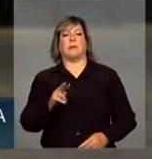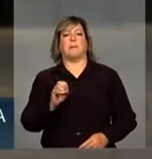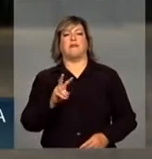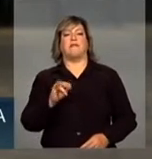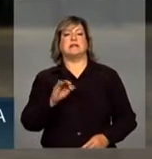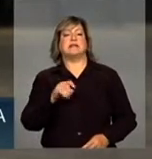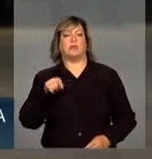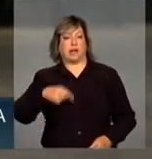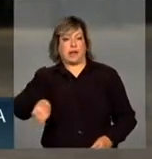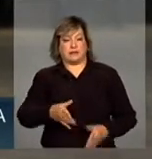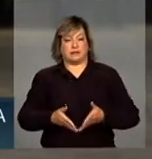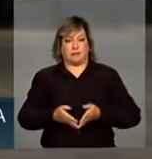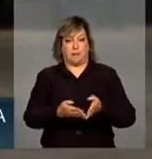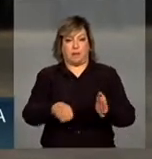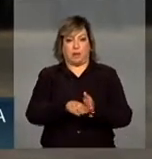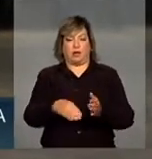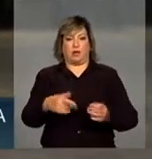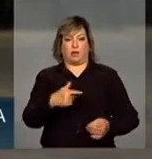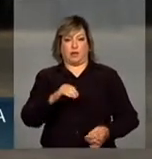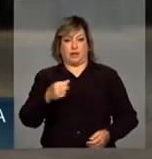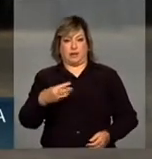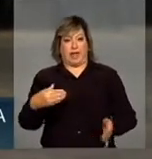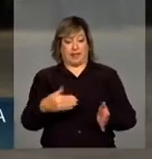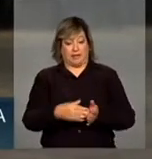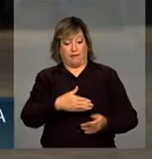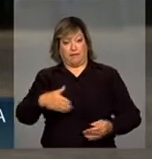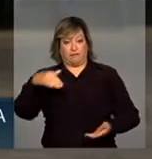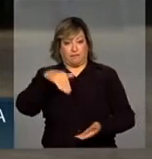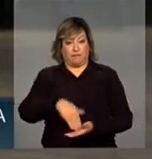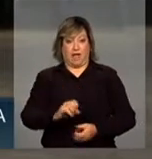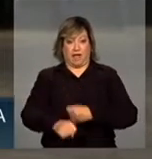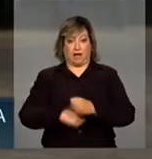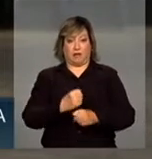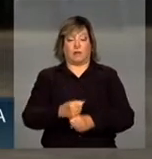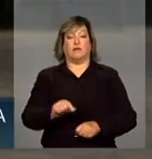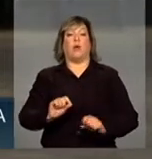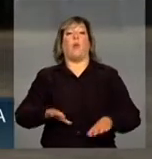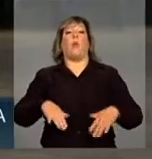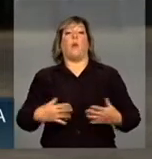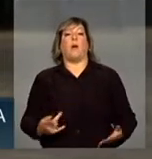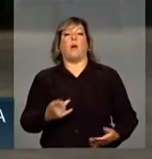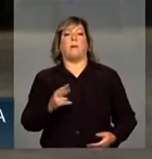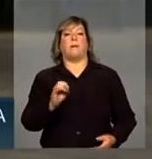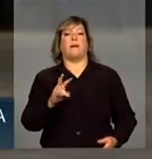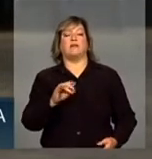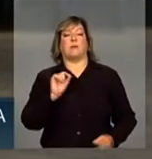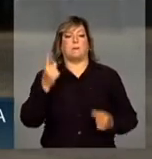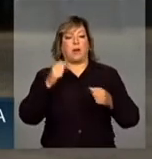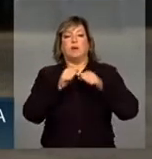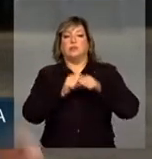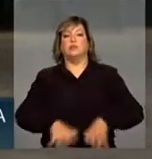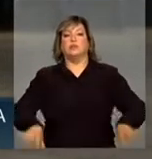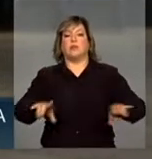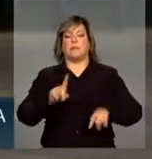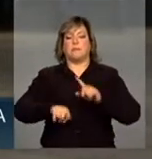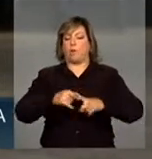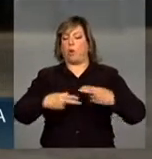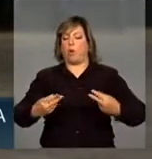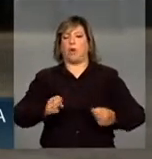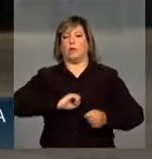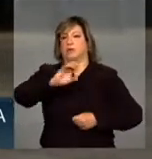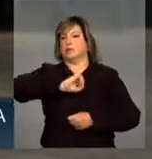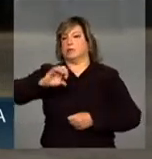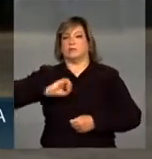A previsão desses portos até 2013, até o final de 2013, o ano que vem, vai ser quanto? Qual é a previsão para escoamento da produção, tal, seus